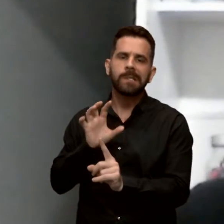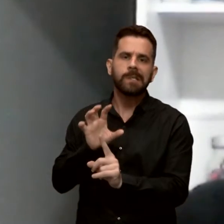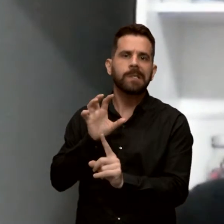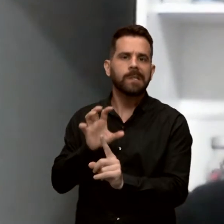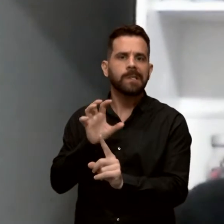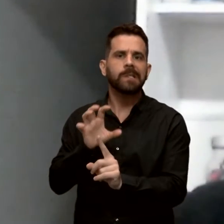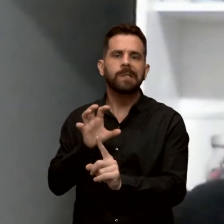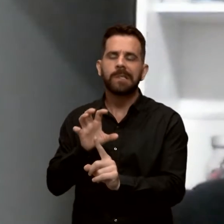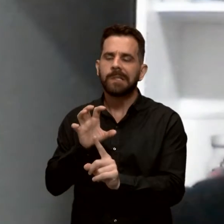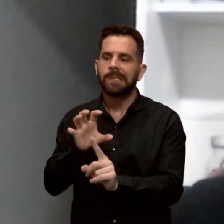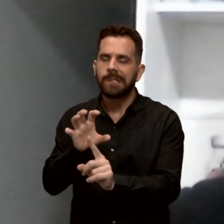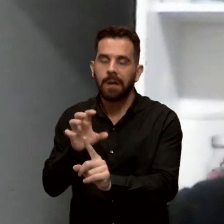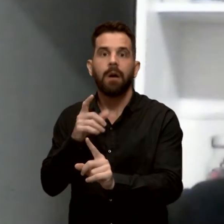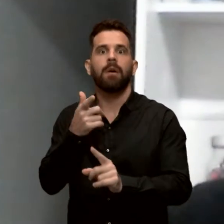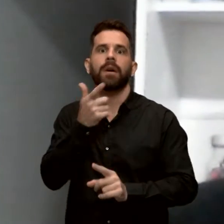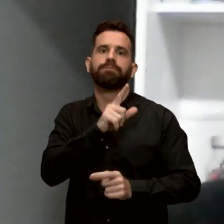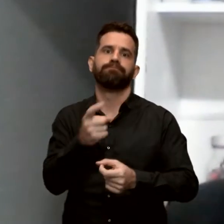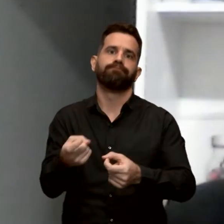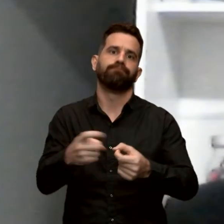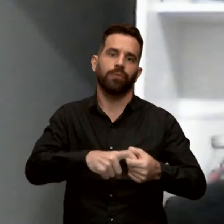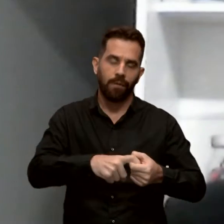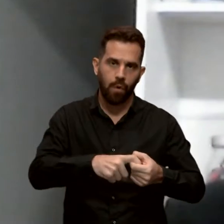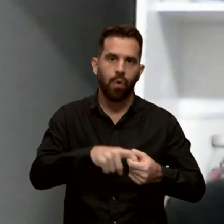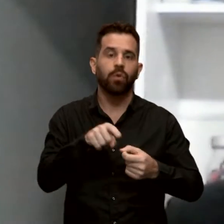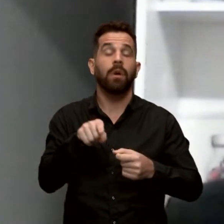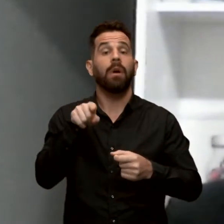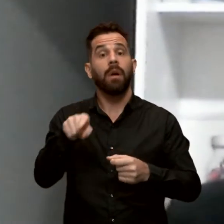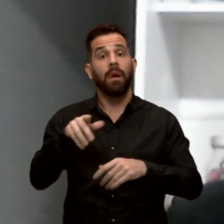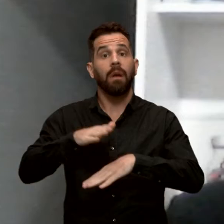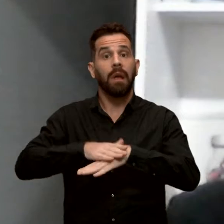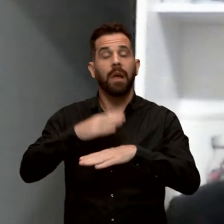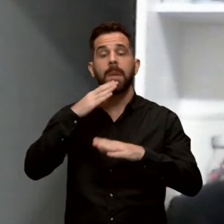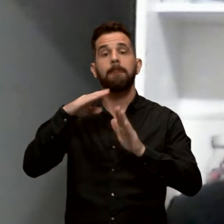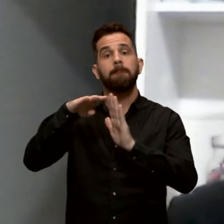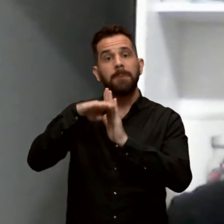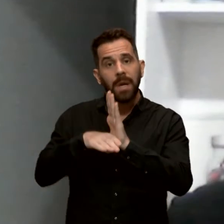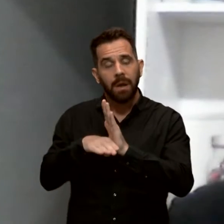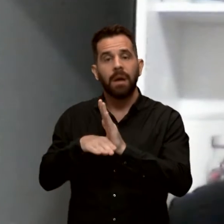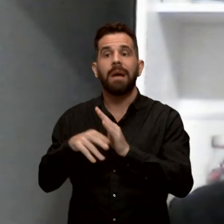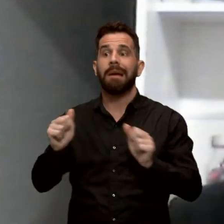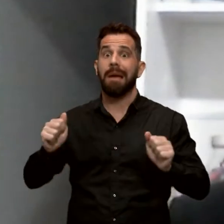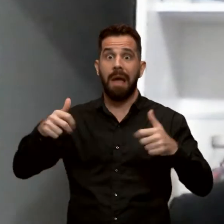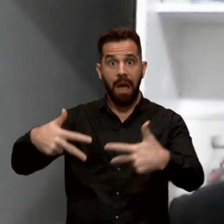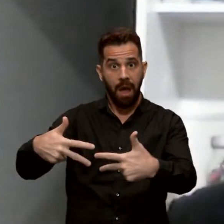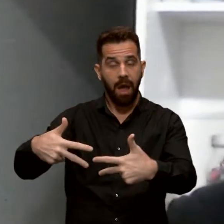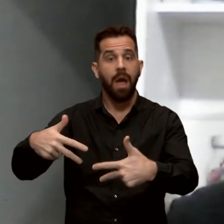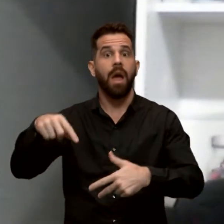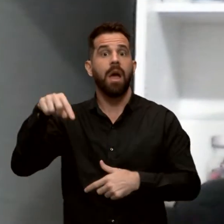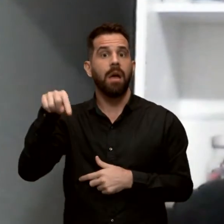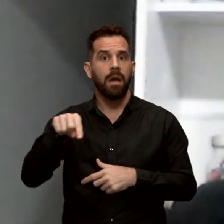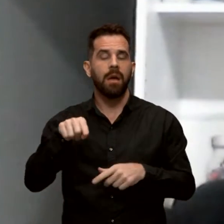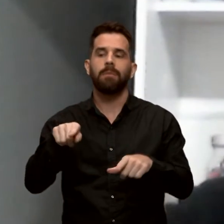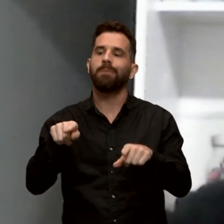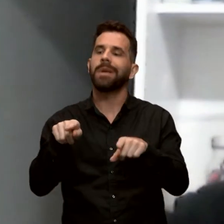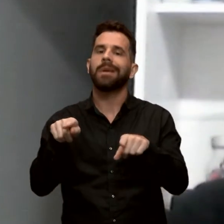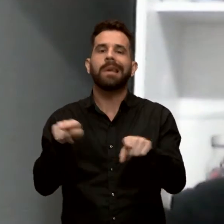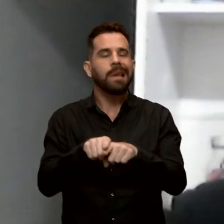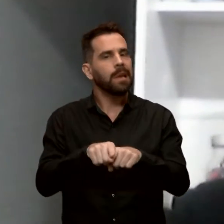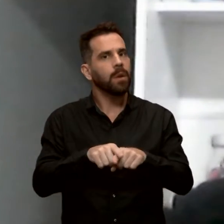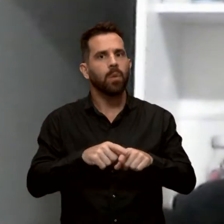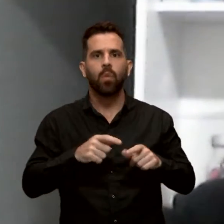retomasse a sua carreira, né, e construísse um álbum de rap de protesto, que é o Convoque Seu Buda, que traz em suas